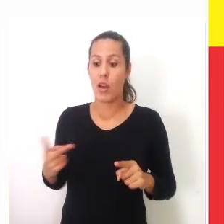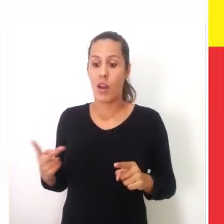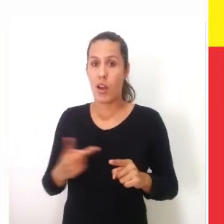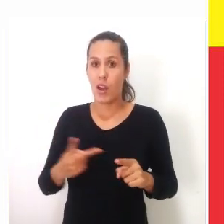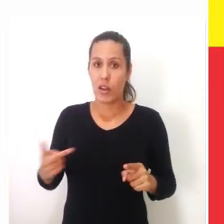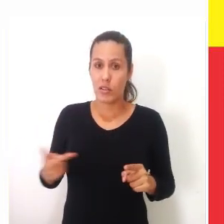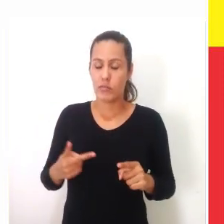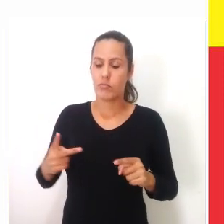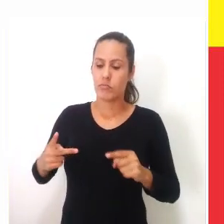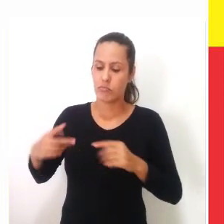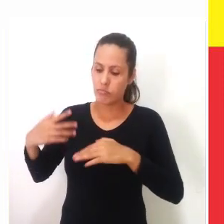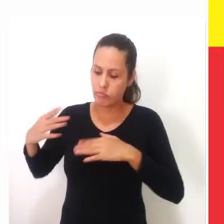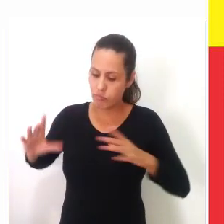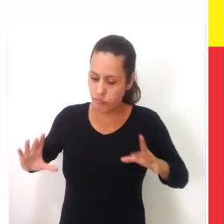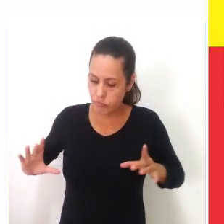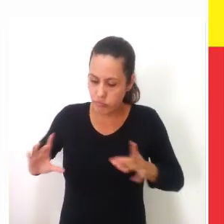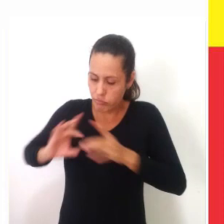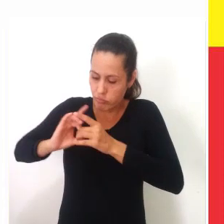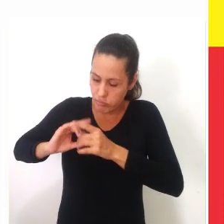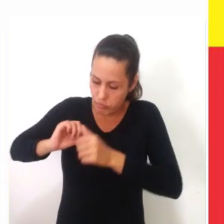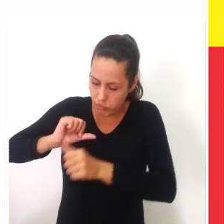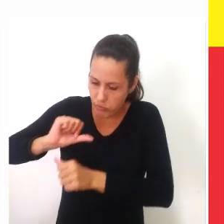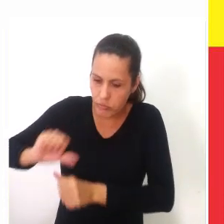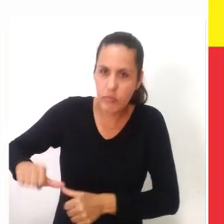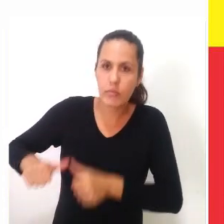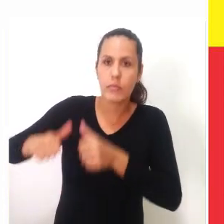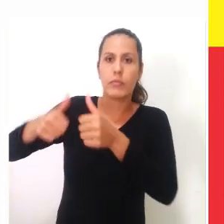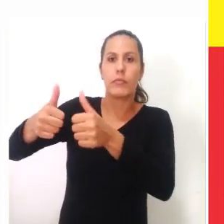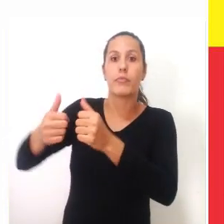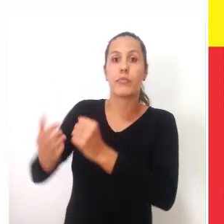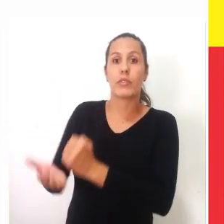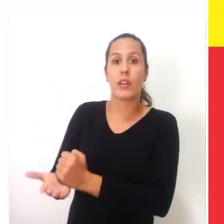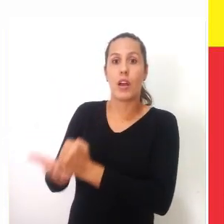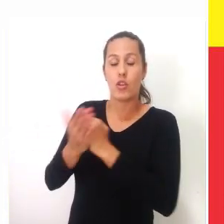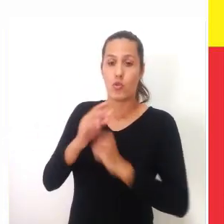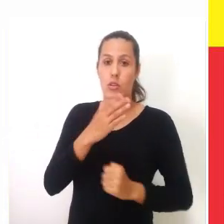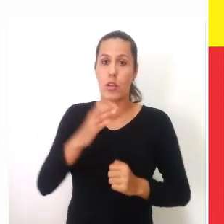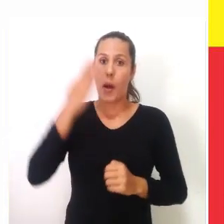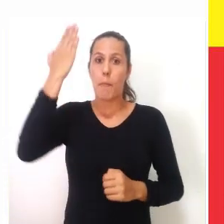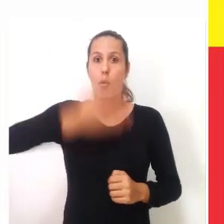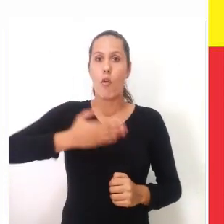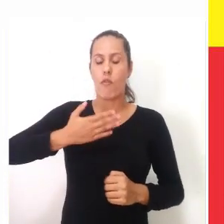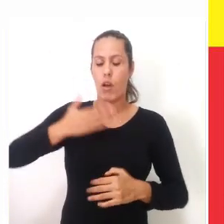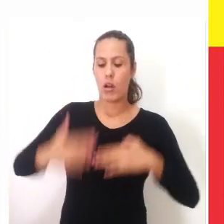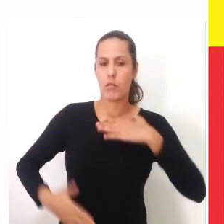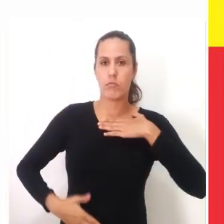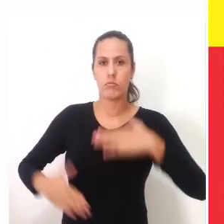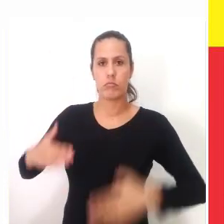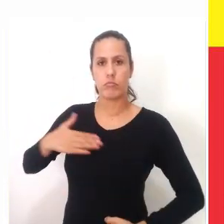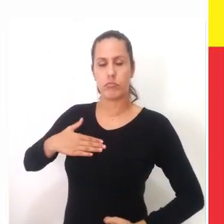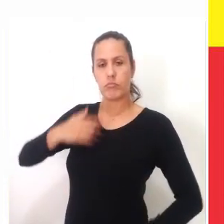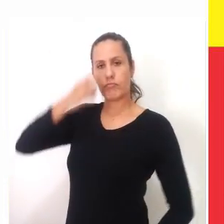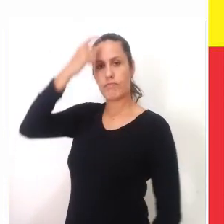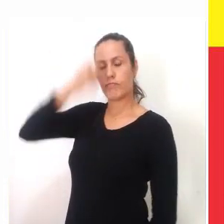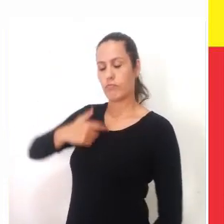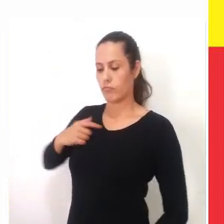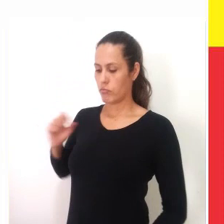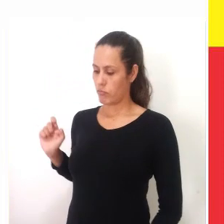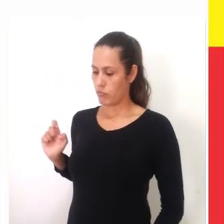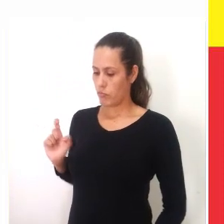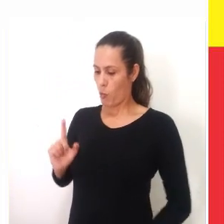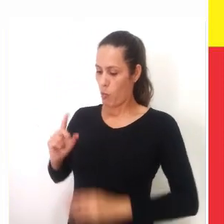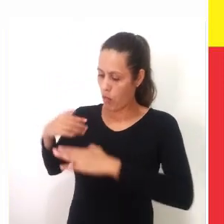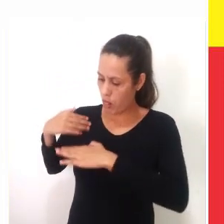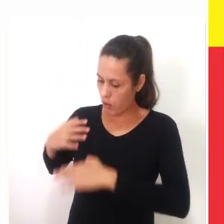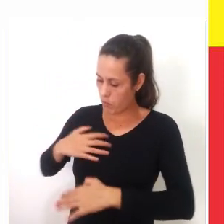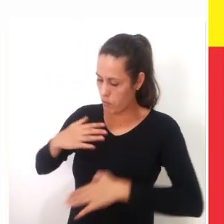fósseis ajudam a ciência a provar que os seres vivos evoluíram. Eu tenho um ser vivo